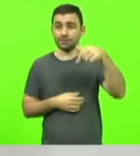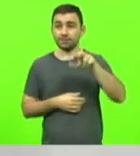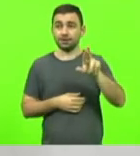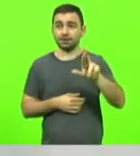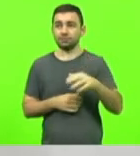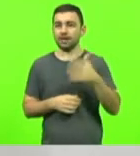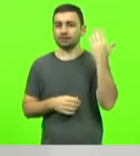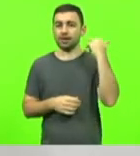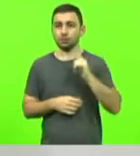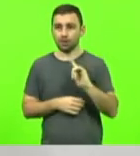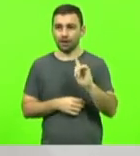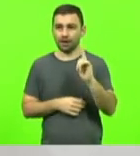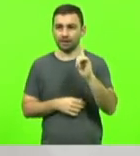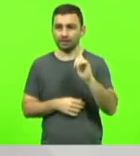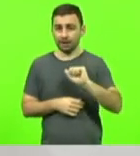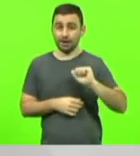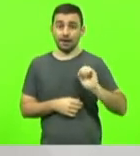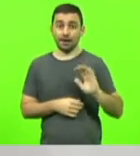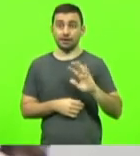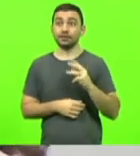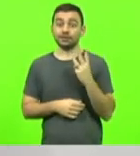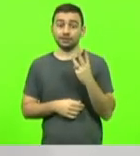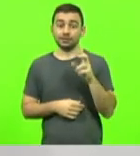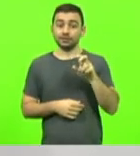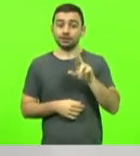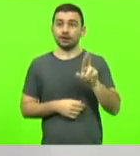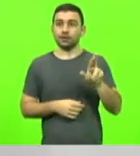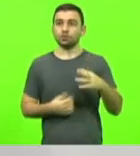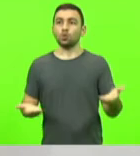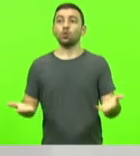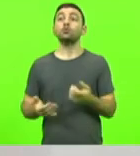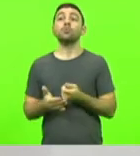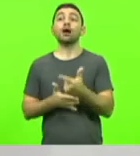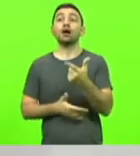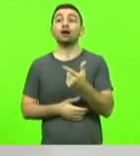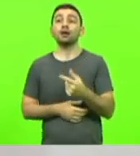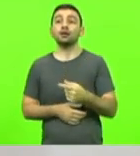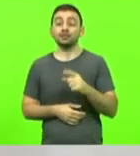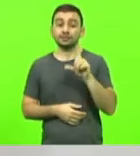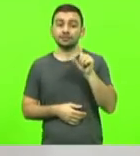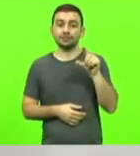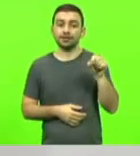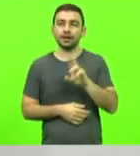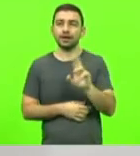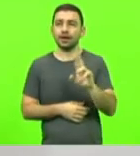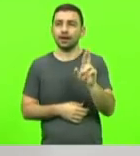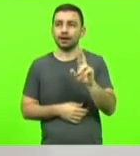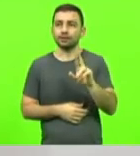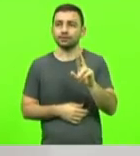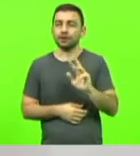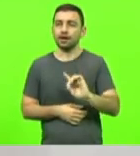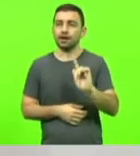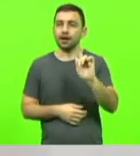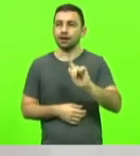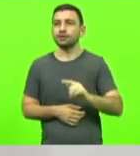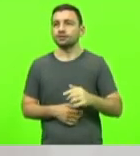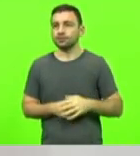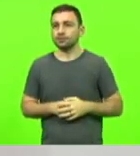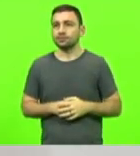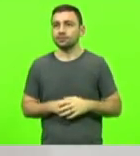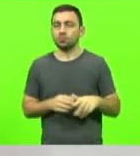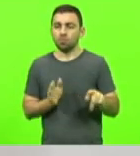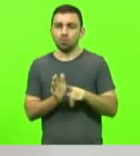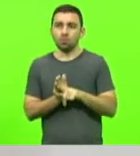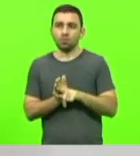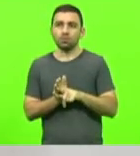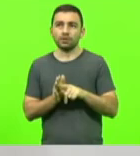de cozinha era caro, R$ 35,00, hoje se pagam mais de R$ 100,00 pelo gás de cozinha. Hoje está difícil para se alimentar,